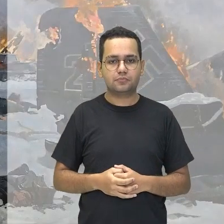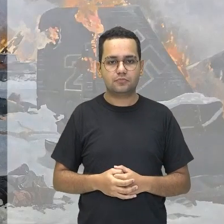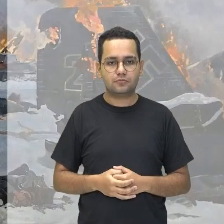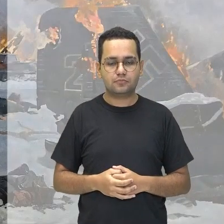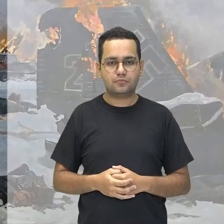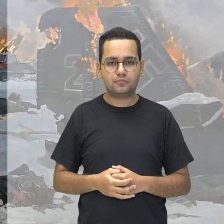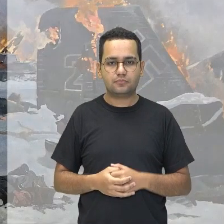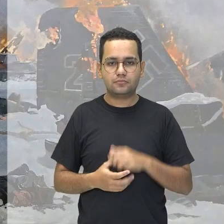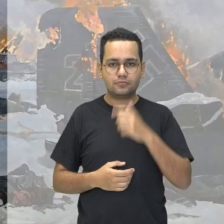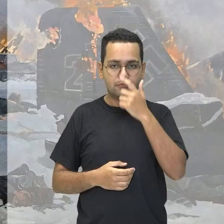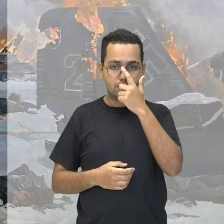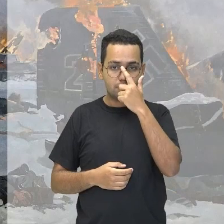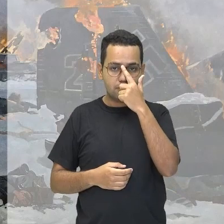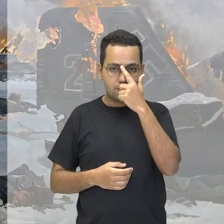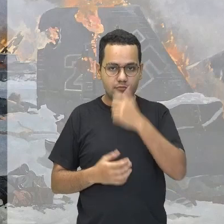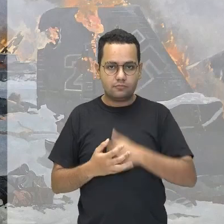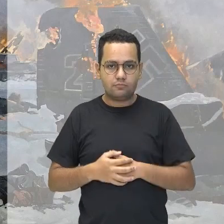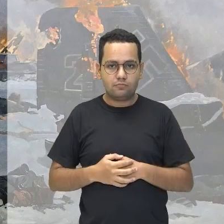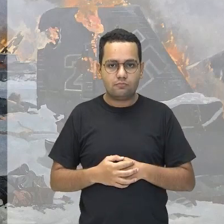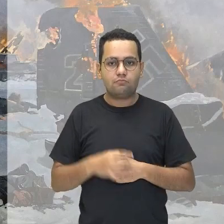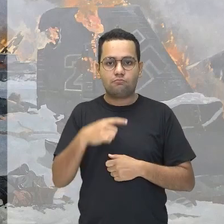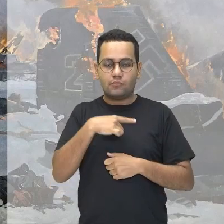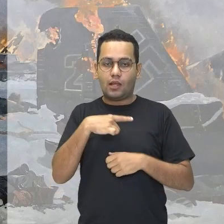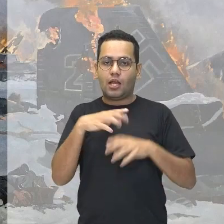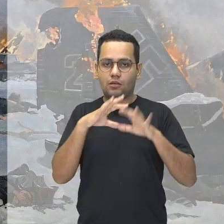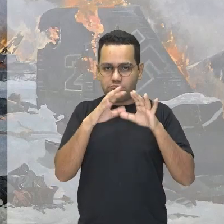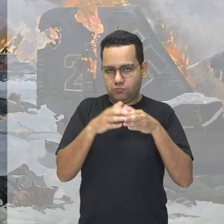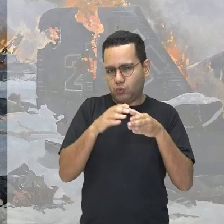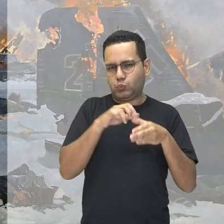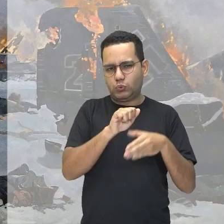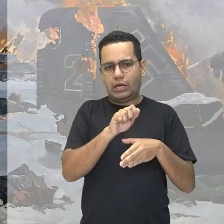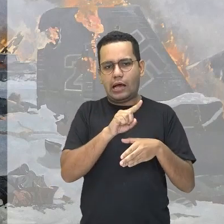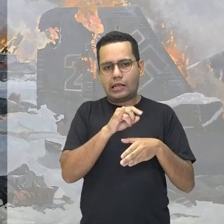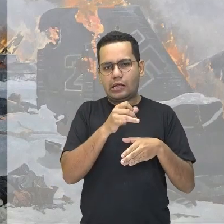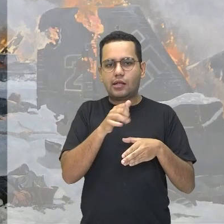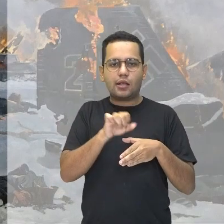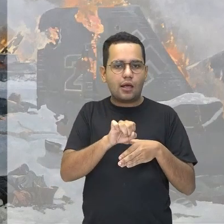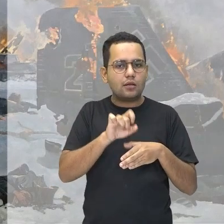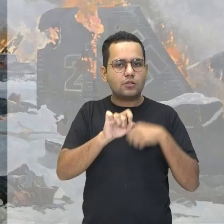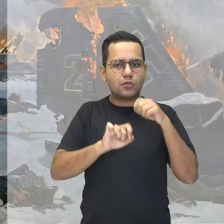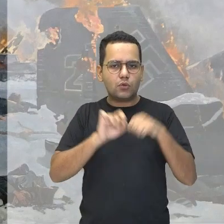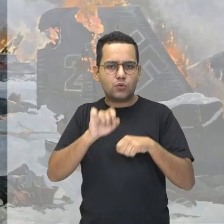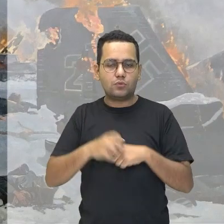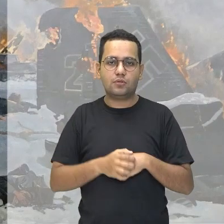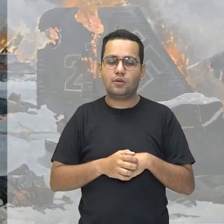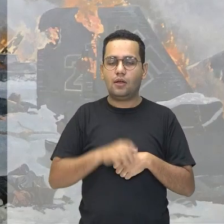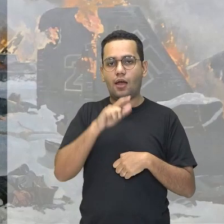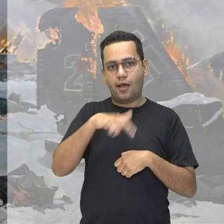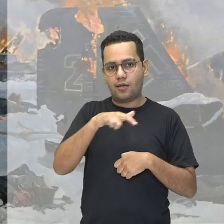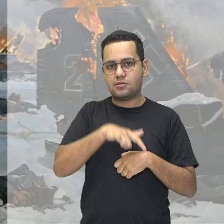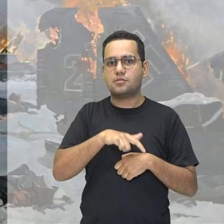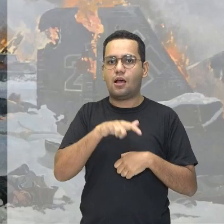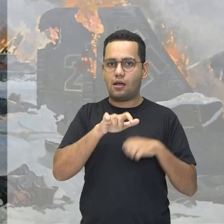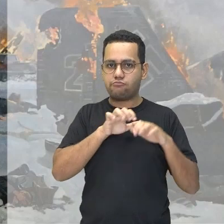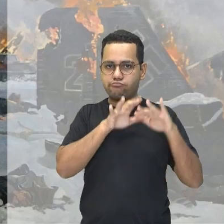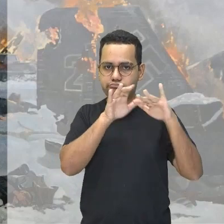Formava-se a primeira frente de luta dos aliados, que marcharia pouco a pouco em direção a